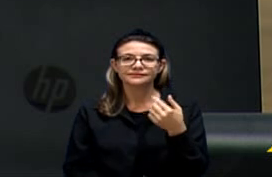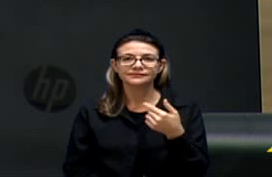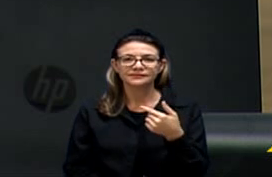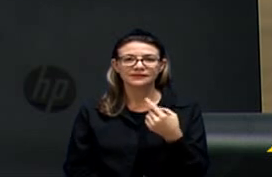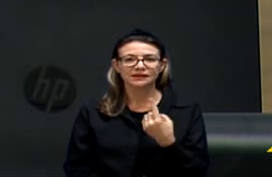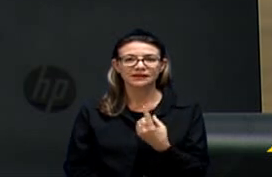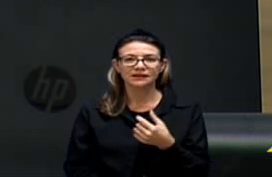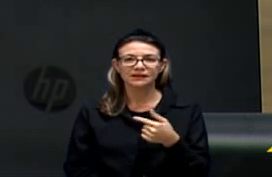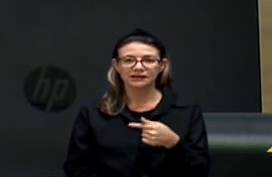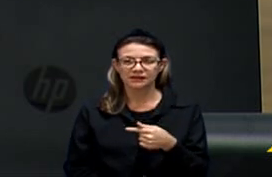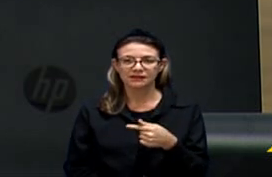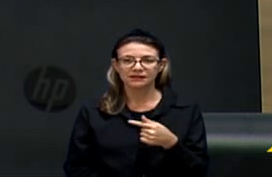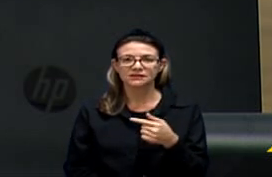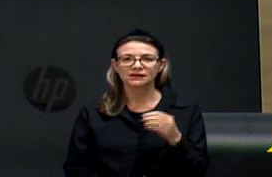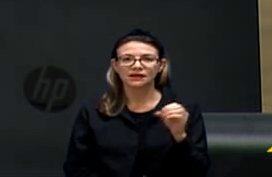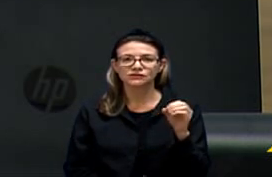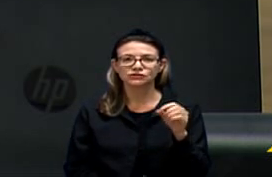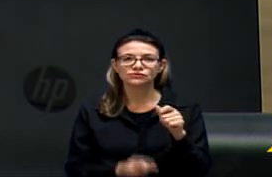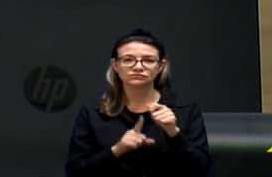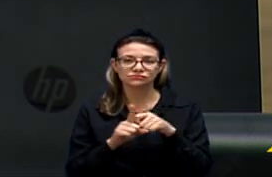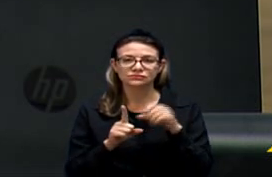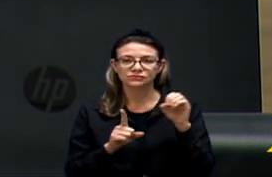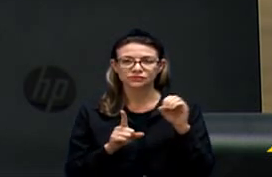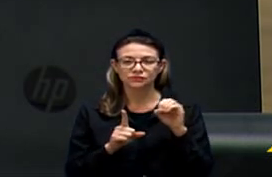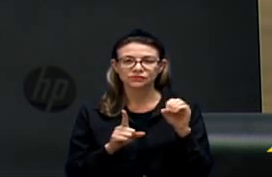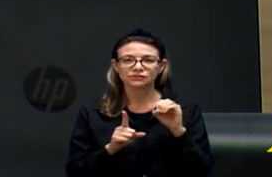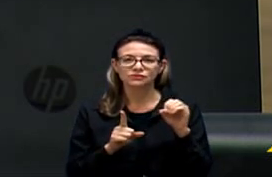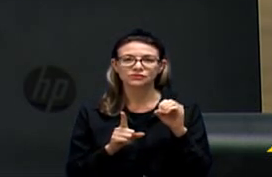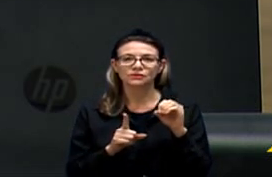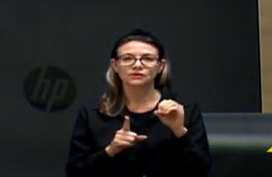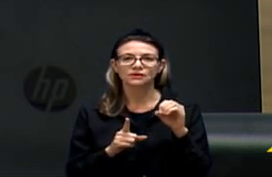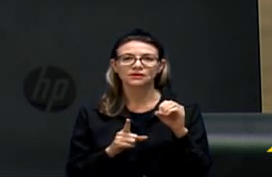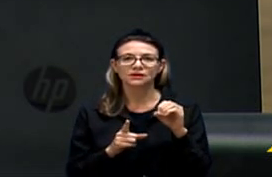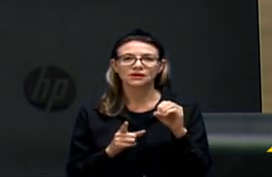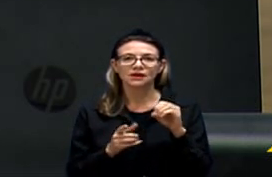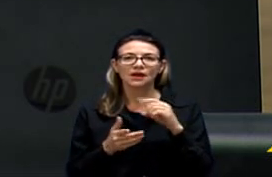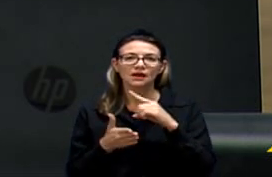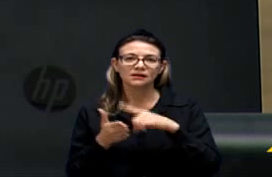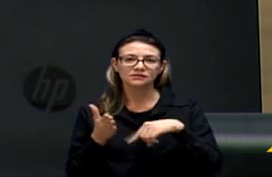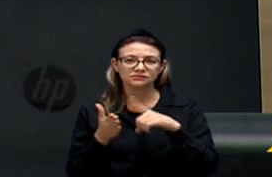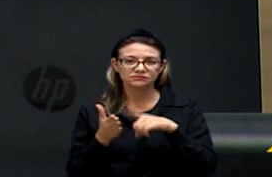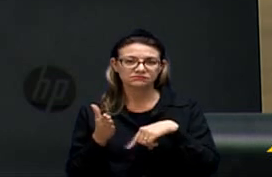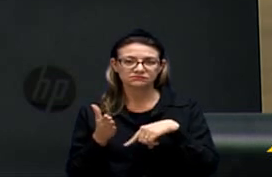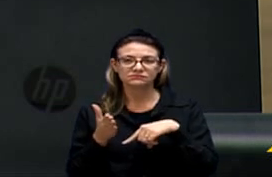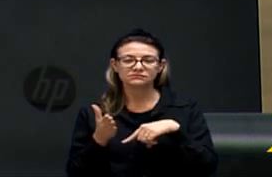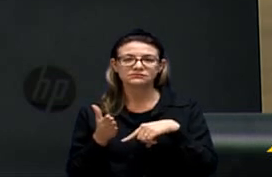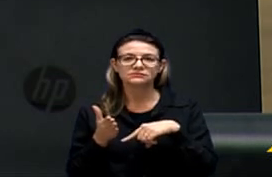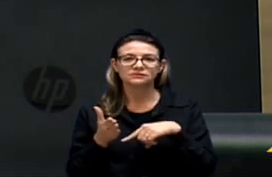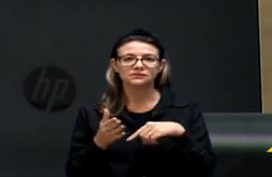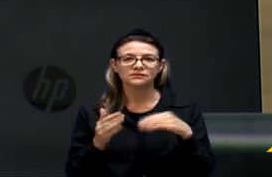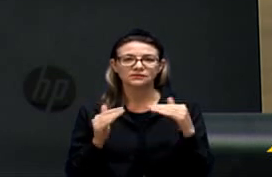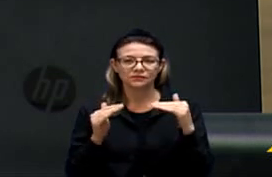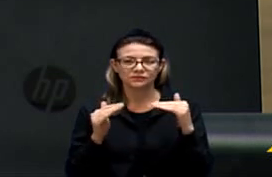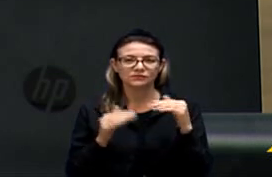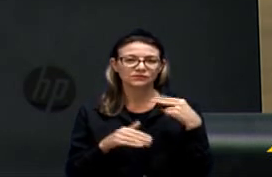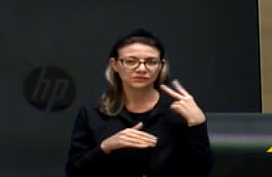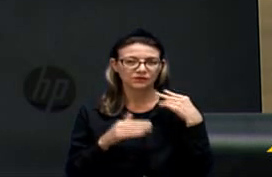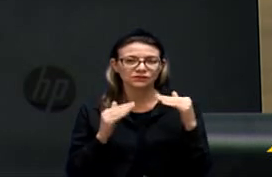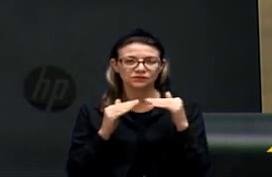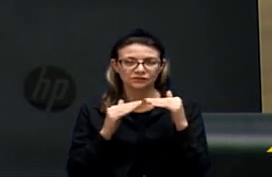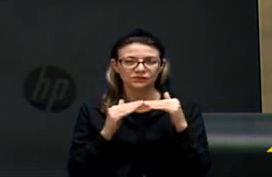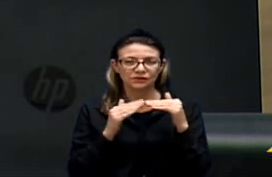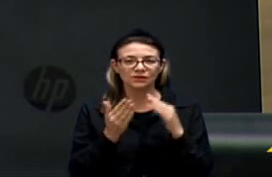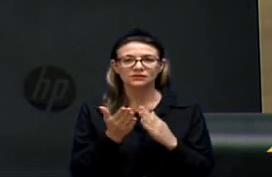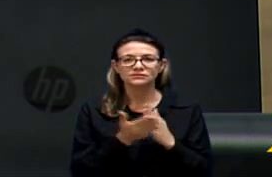outubro é regimental o pedido da vereadora Iara a dispensa da Leitura eu coloco em votação os vereadores concorda permane Como estão